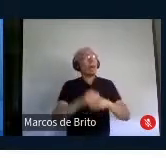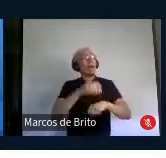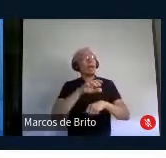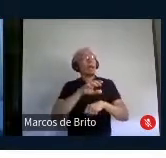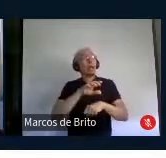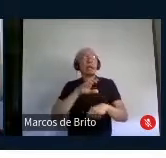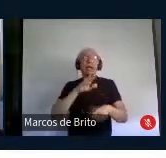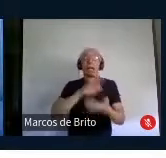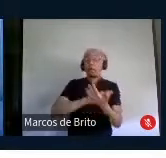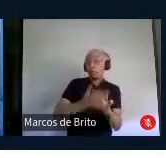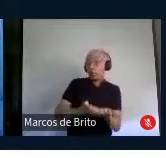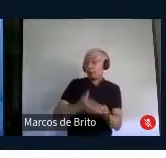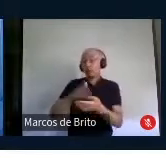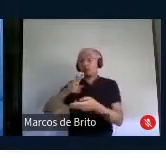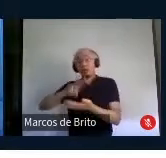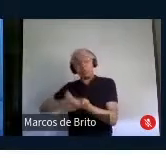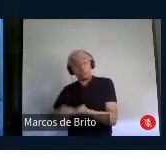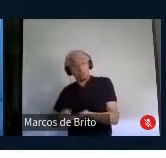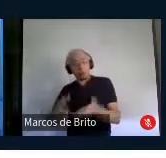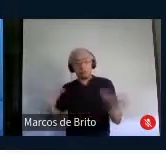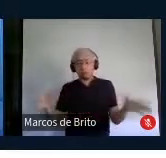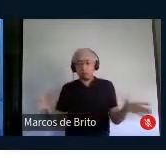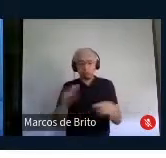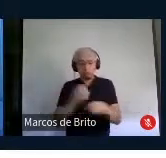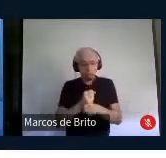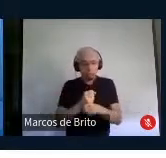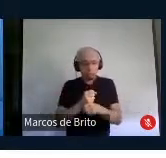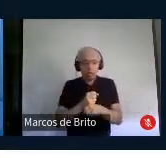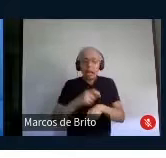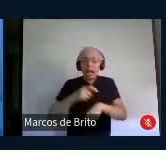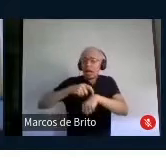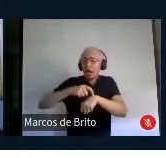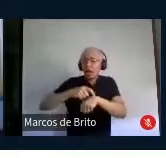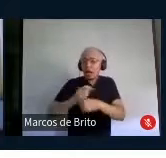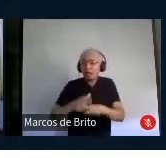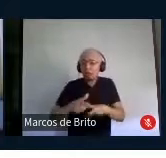tradutor? Isso aumentaria a carga deles?